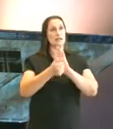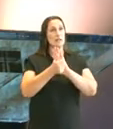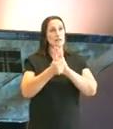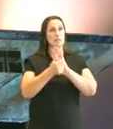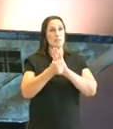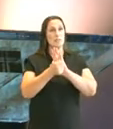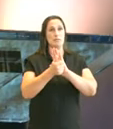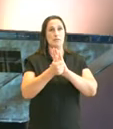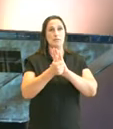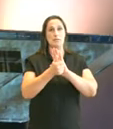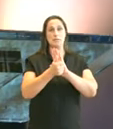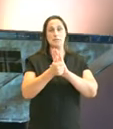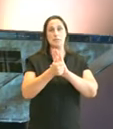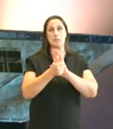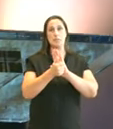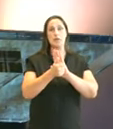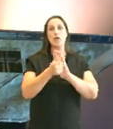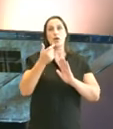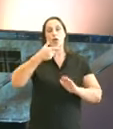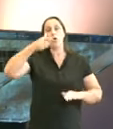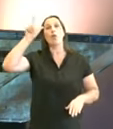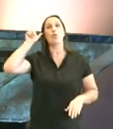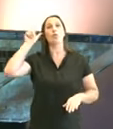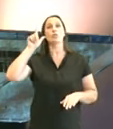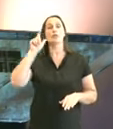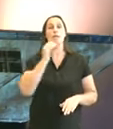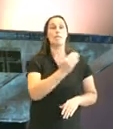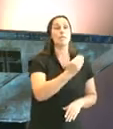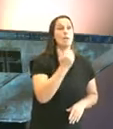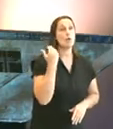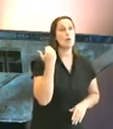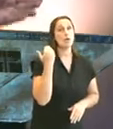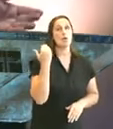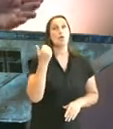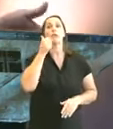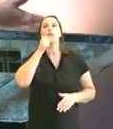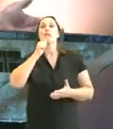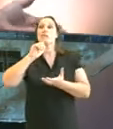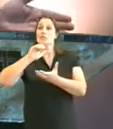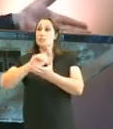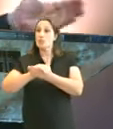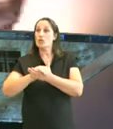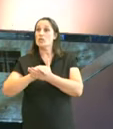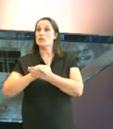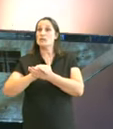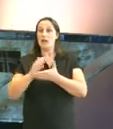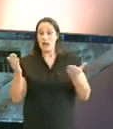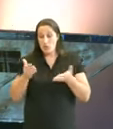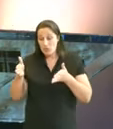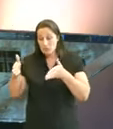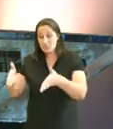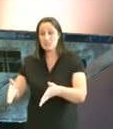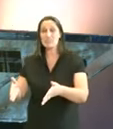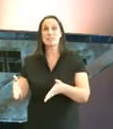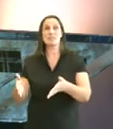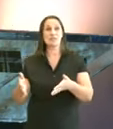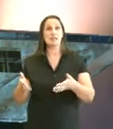é? E ontem faleceu a sua esposa, o sepultamento está sendo agora.